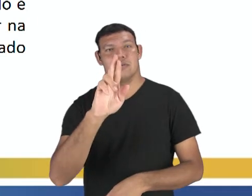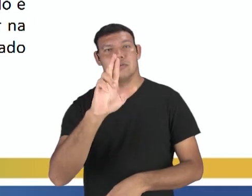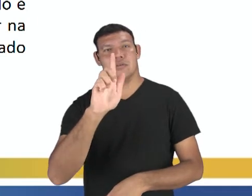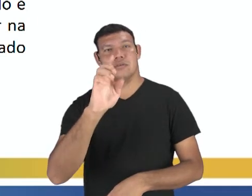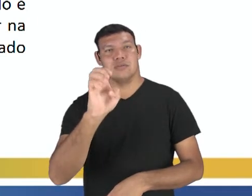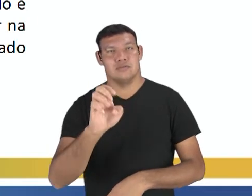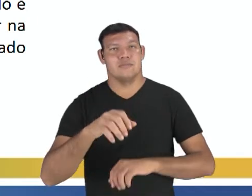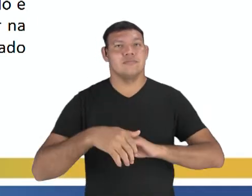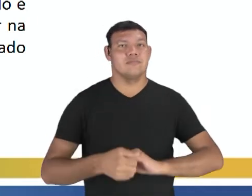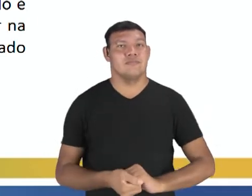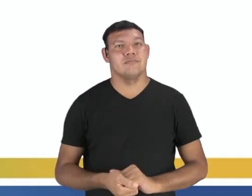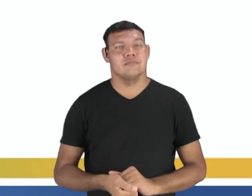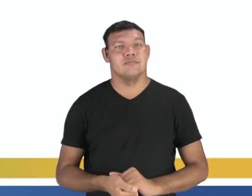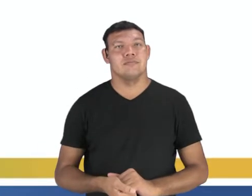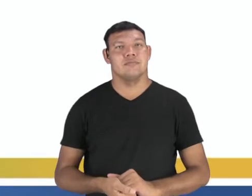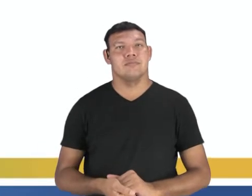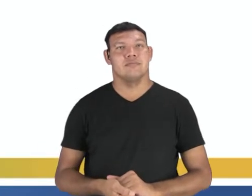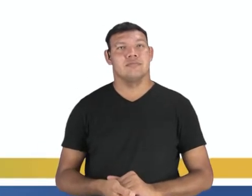essa notícia.